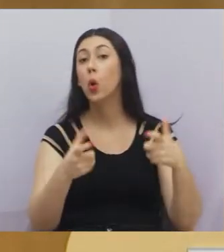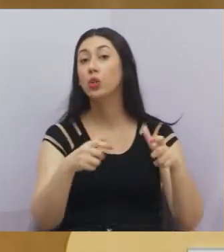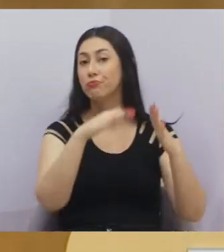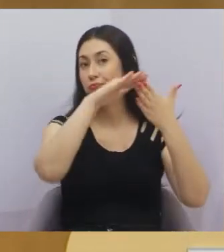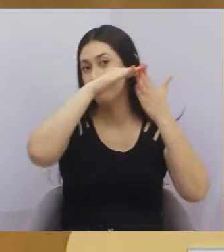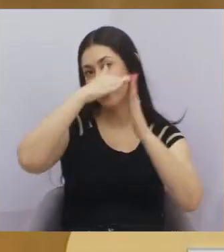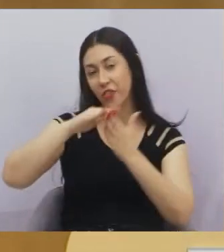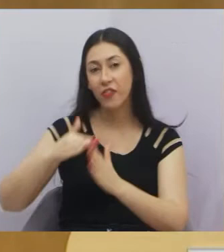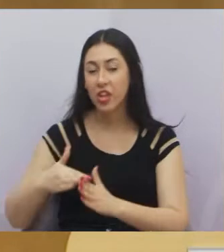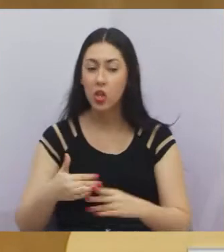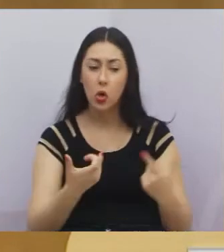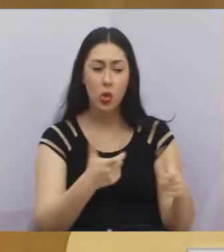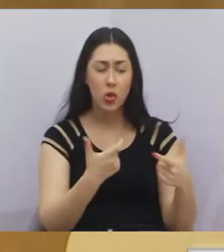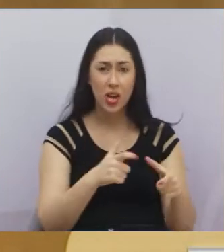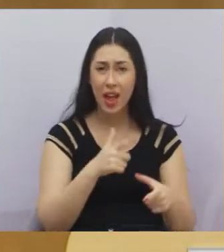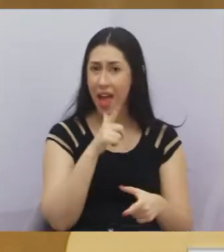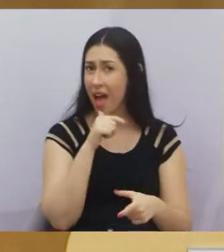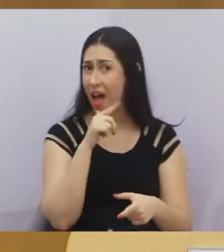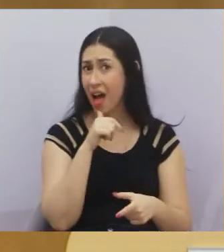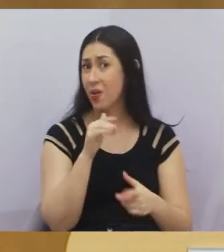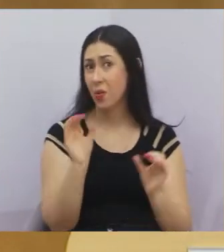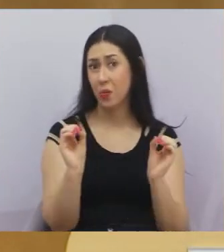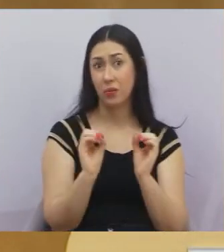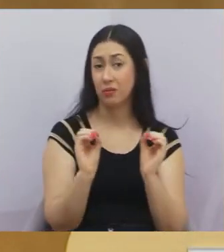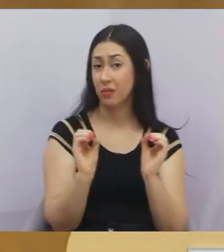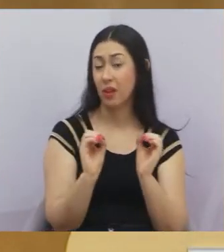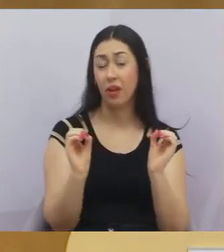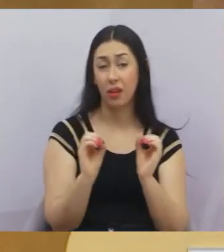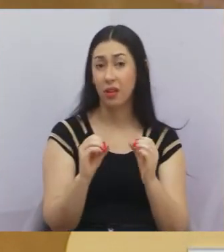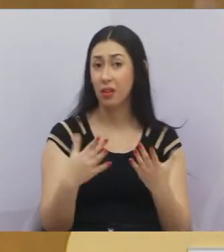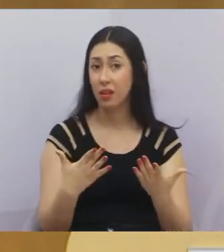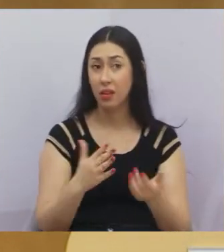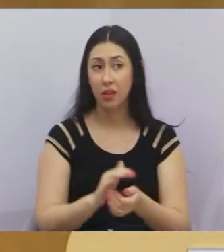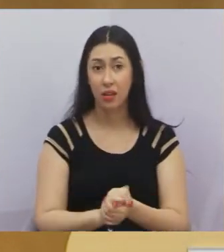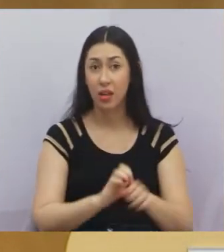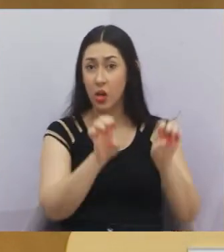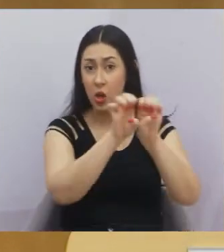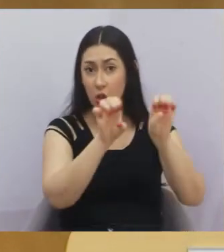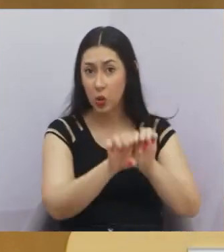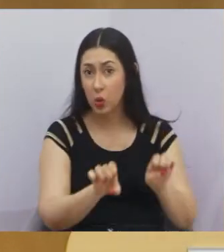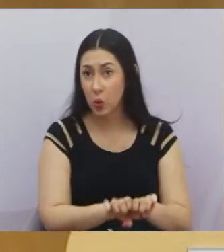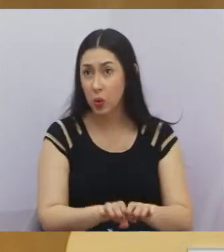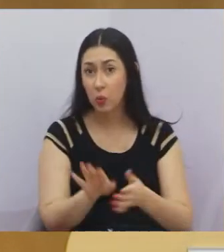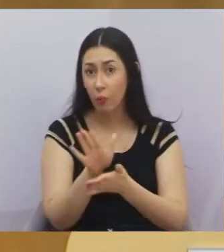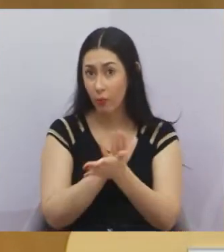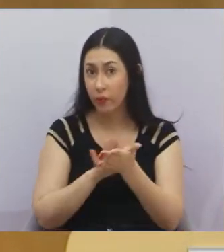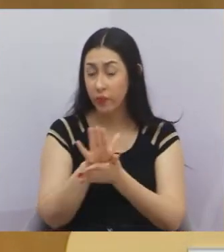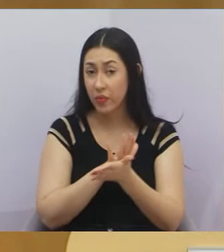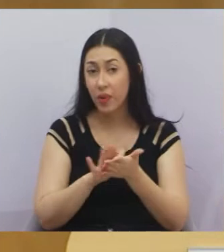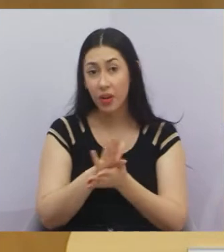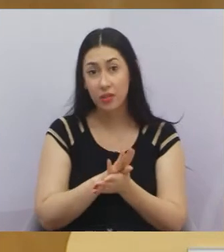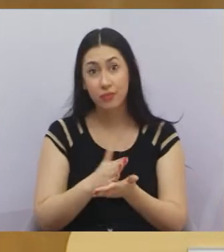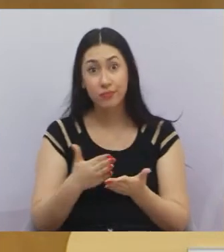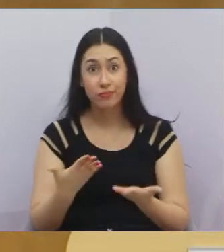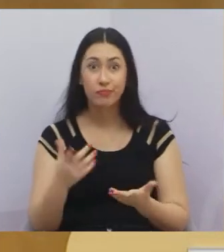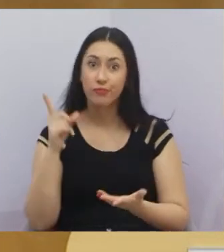Aonde não tem saneamento básico. Aonde não tem estrutura. E essa é a